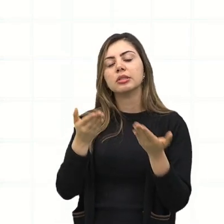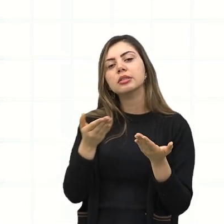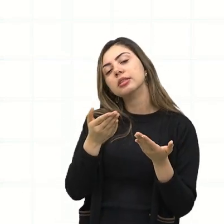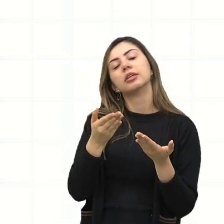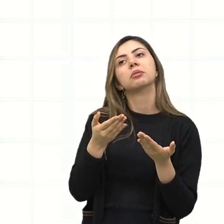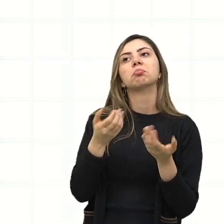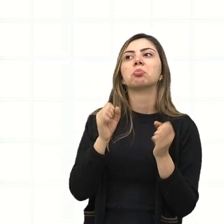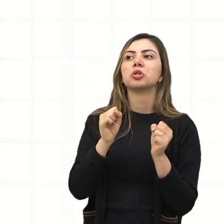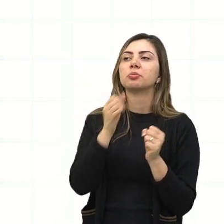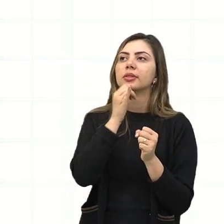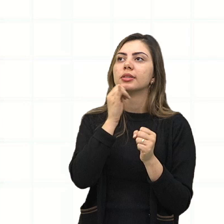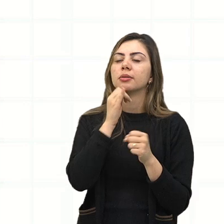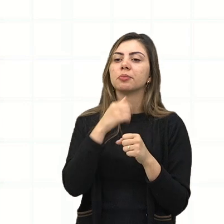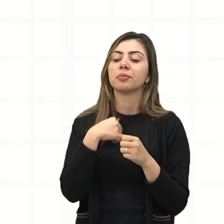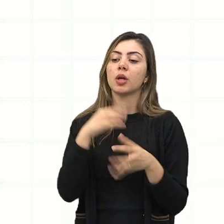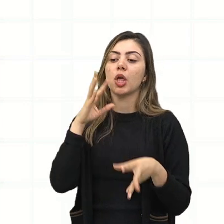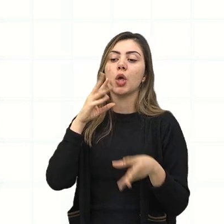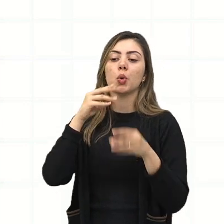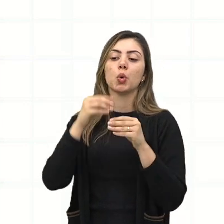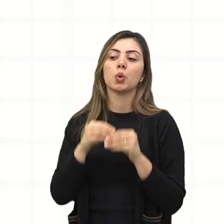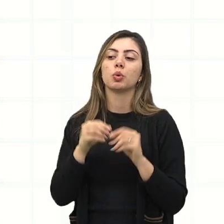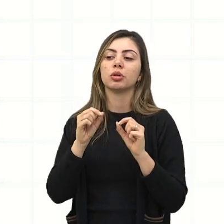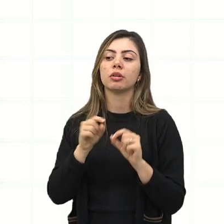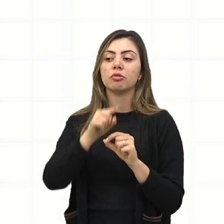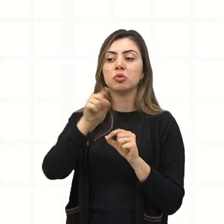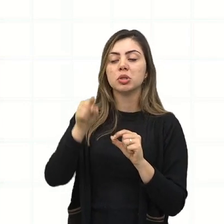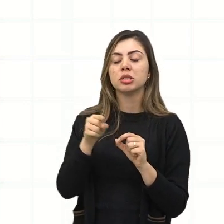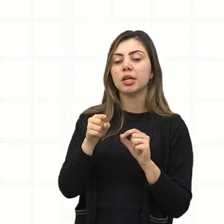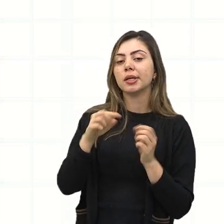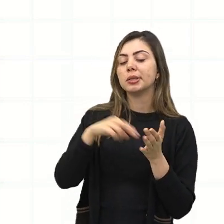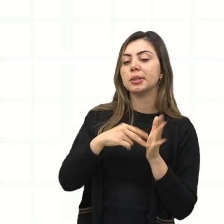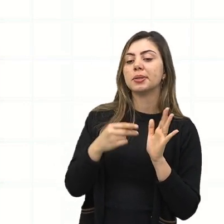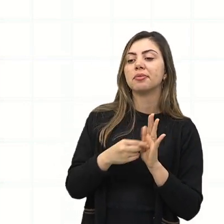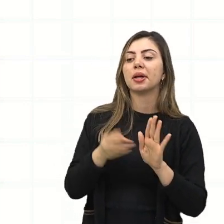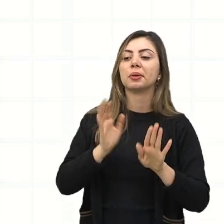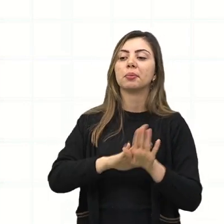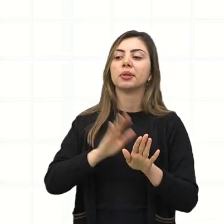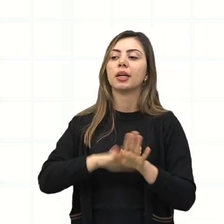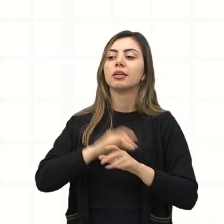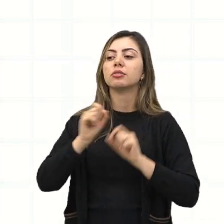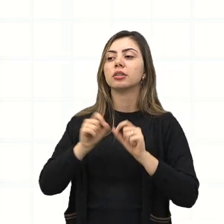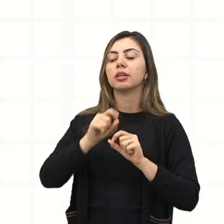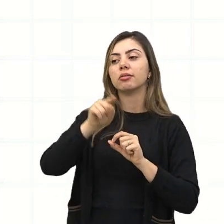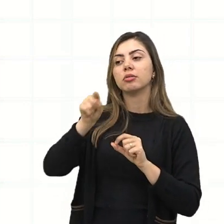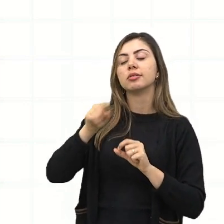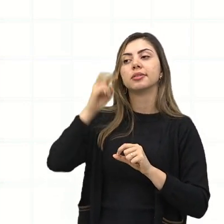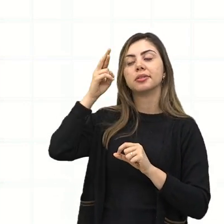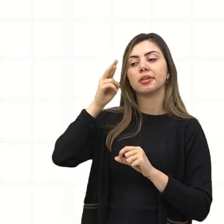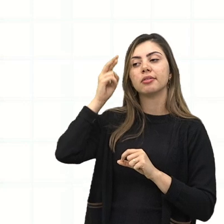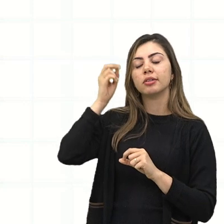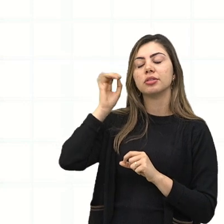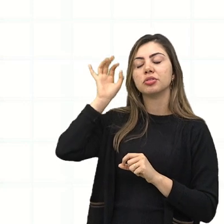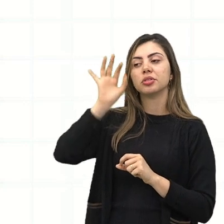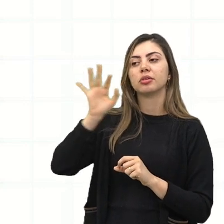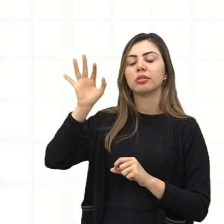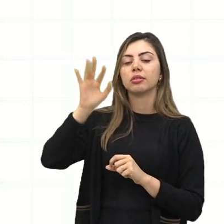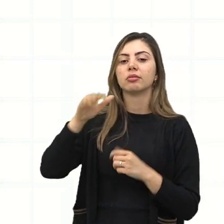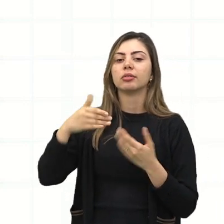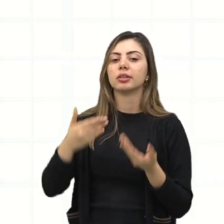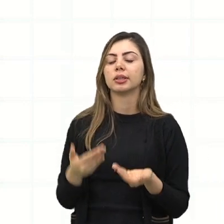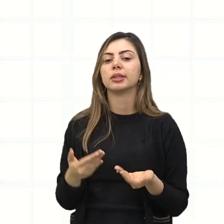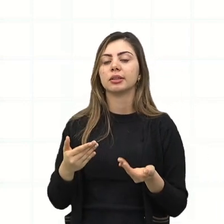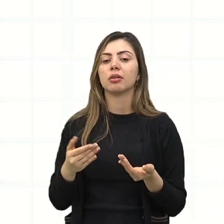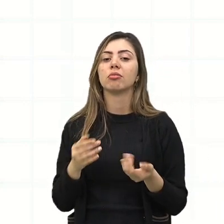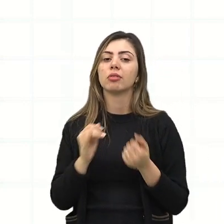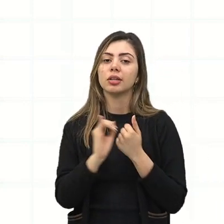eu concluo, não faça mais isso, ou eu nunca farei, nunca mais estarei em tal lugar. Como eu falei, as crônicas também podem